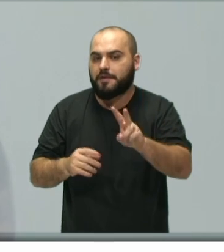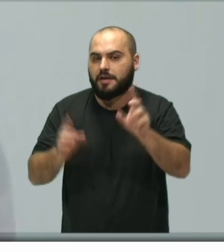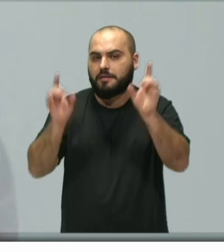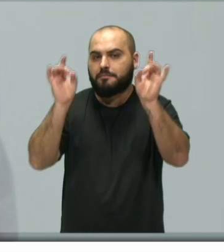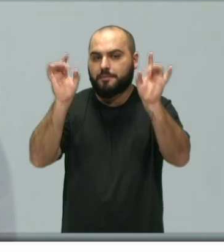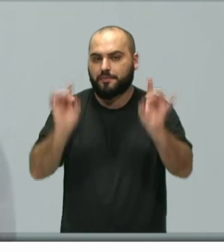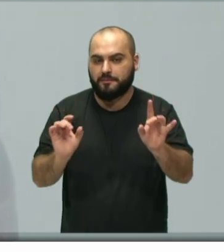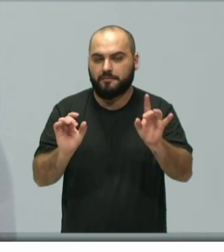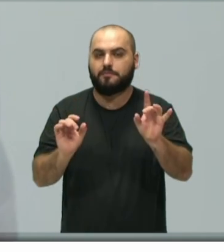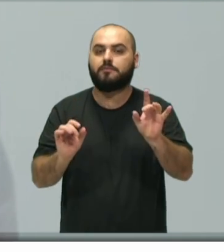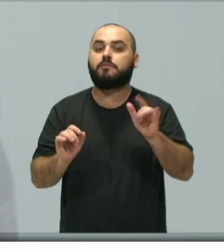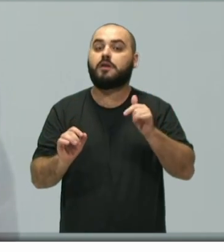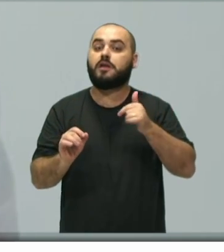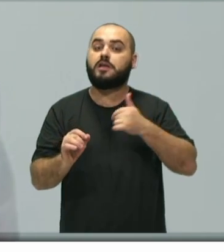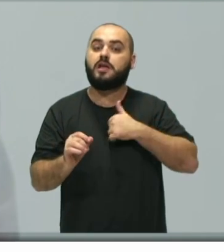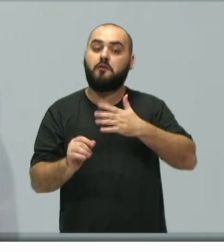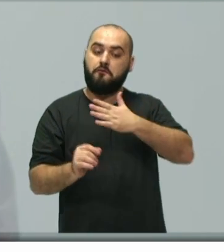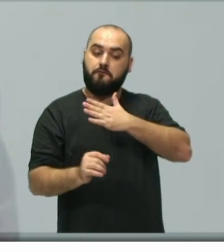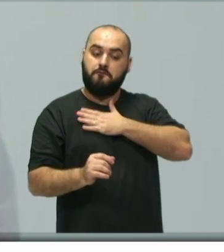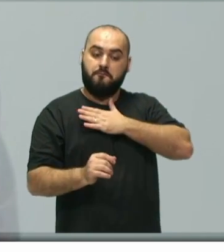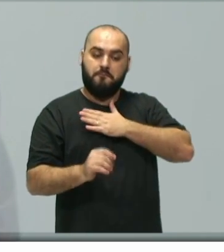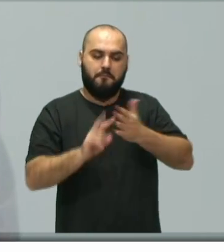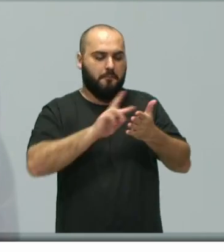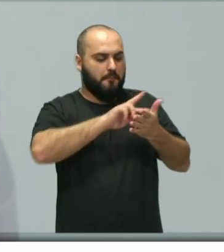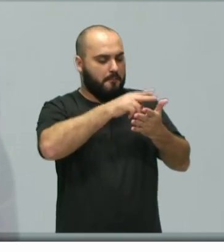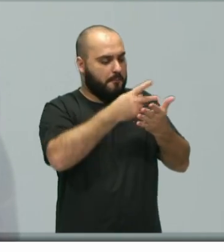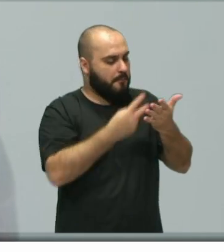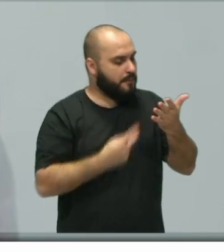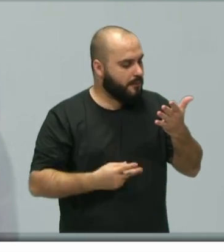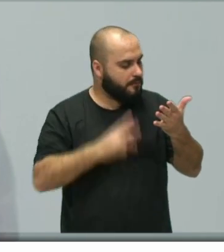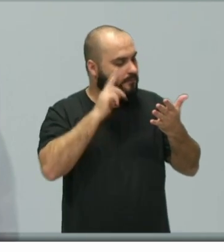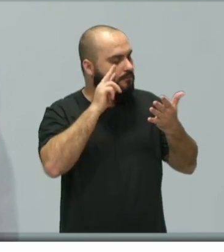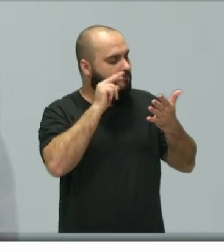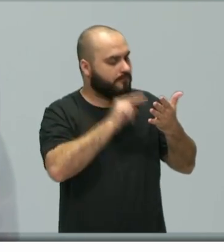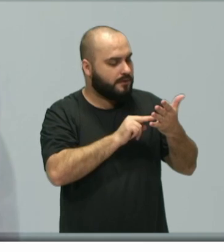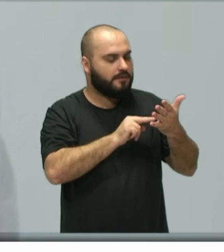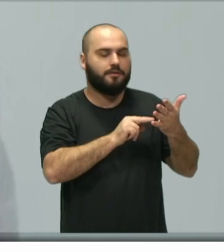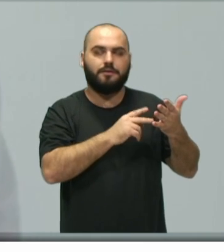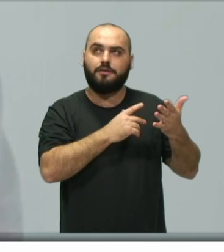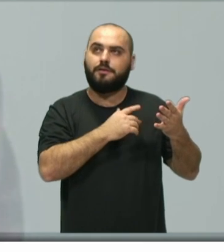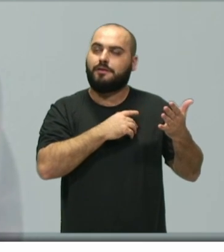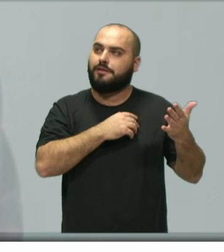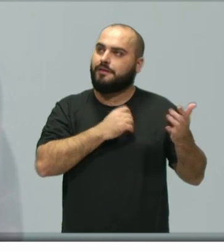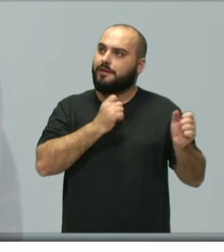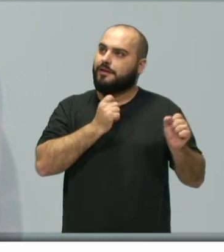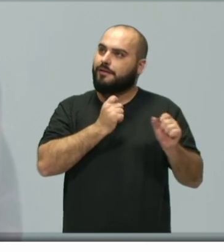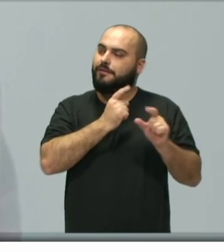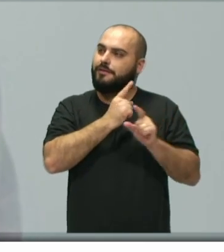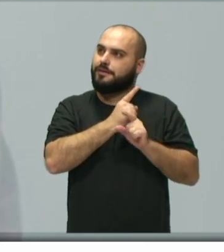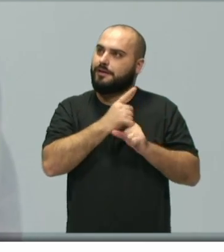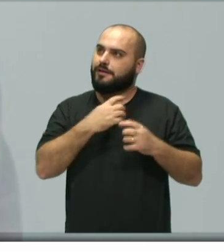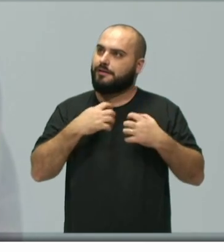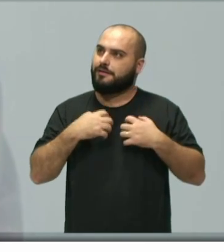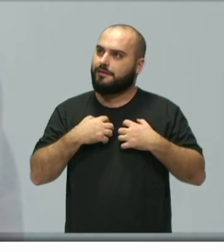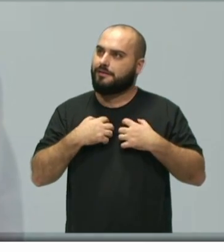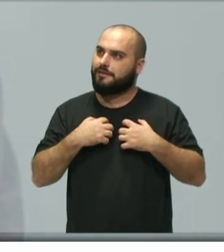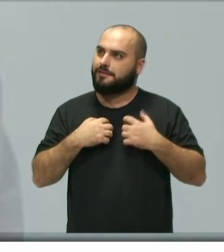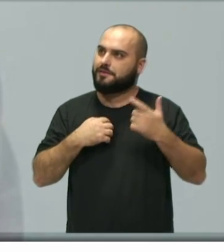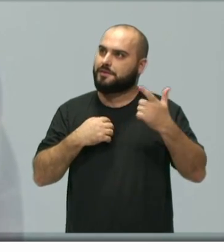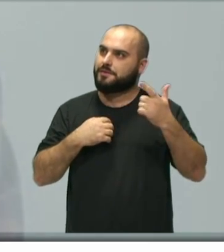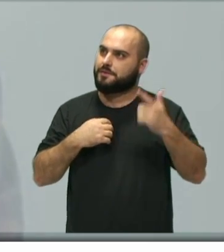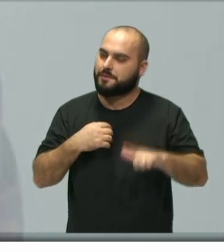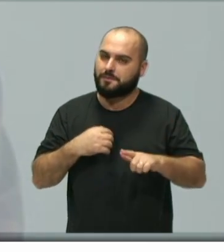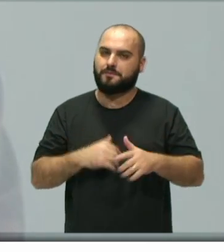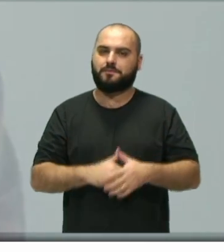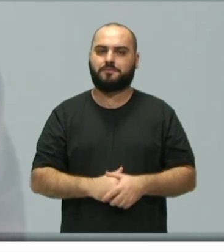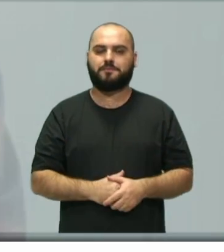eu me via nos meus poemas. Né? É o lugar onde eu mais me sinto à vontade.